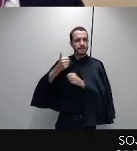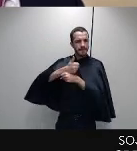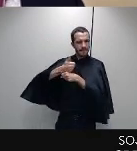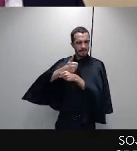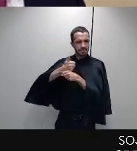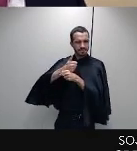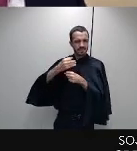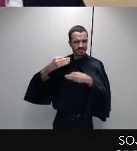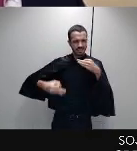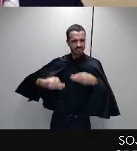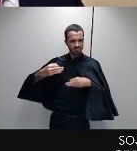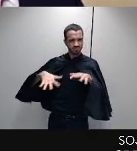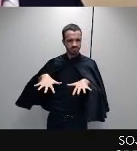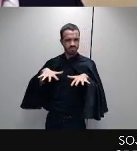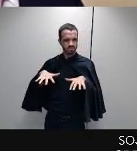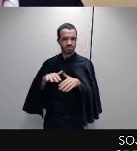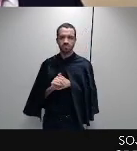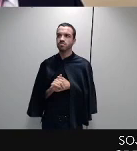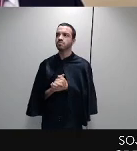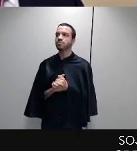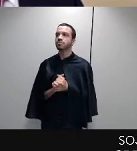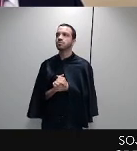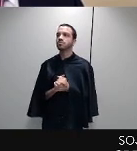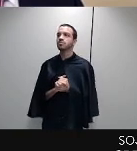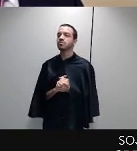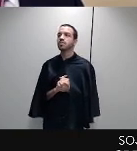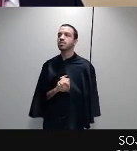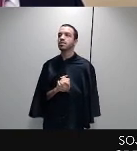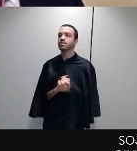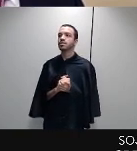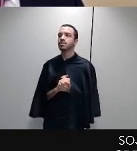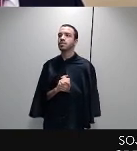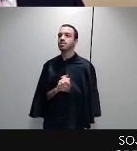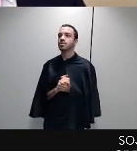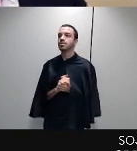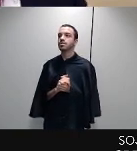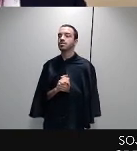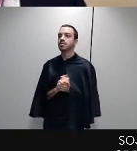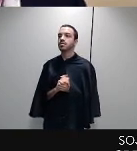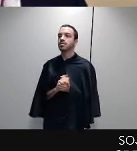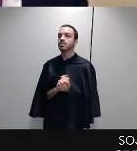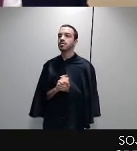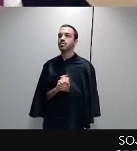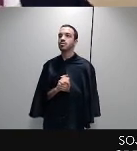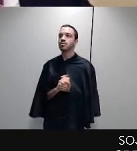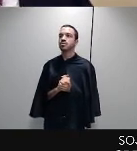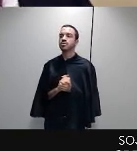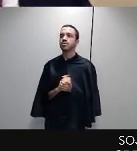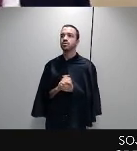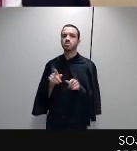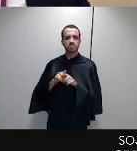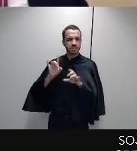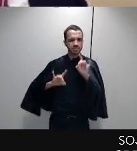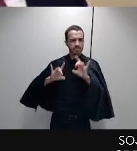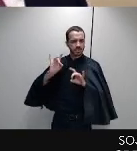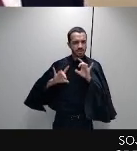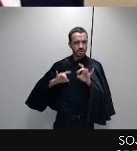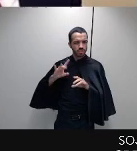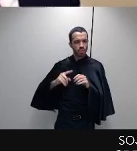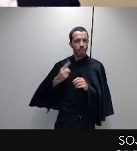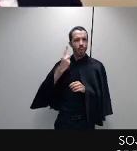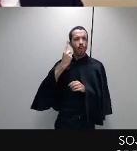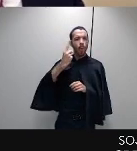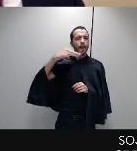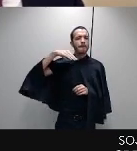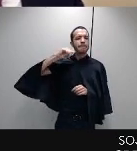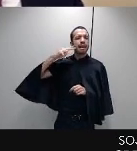é um julgado da segunda turva no recurso especial um milhão 815 825